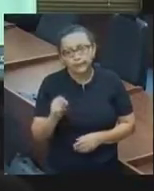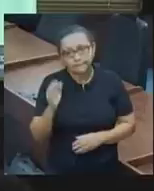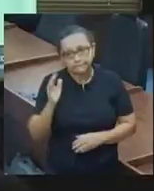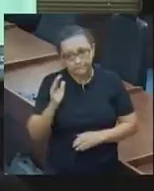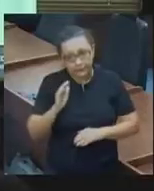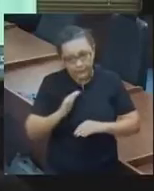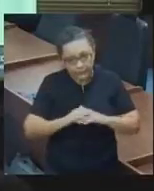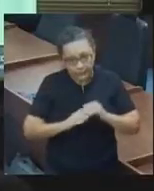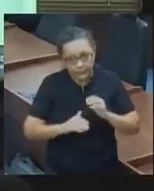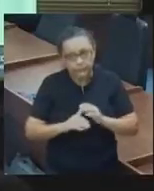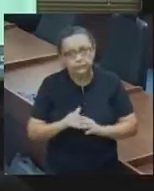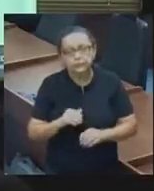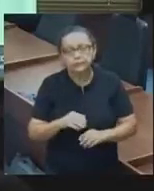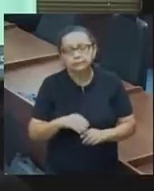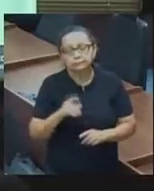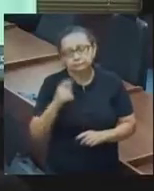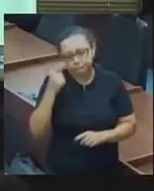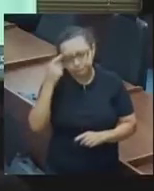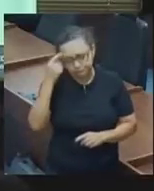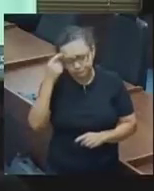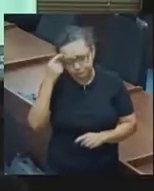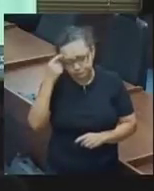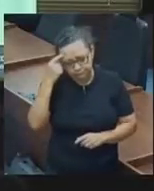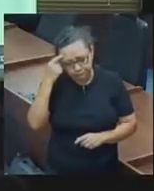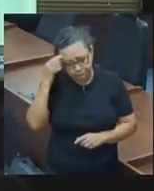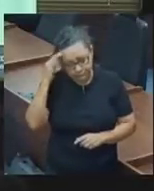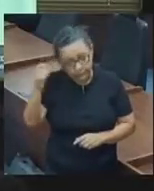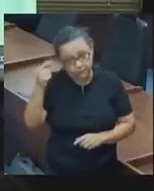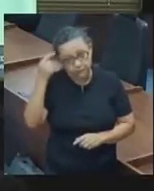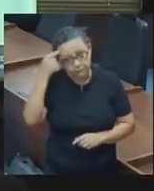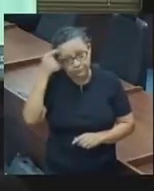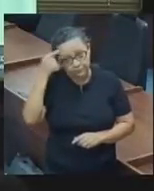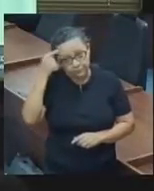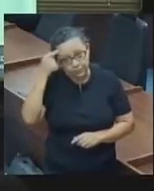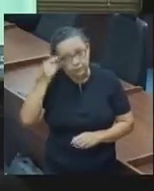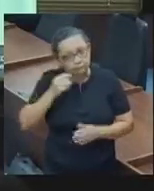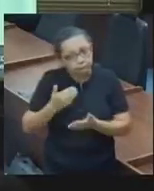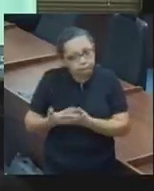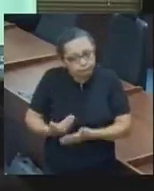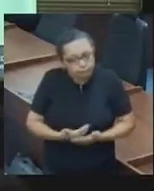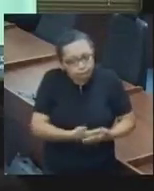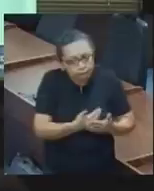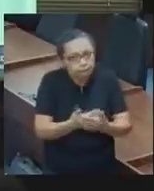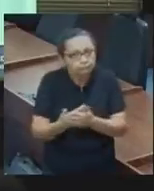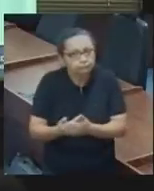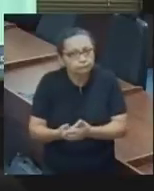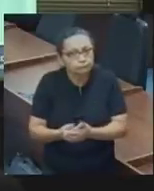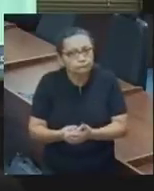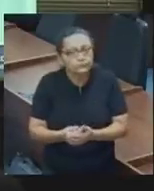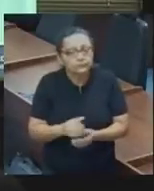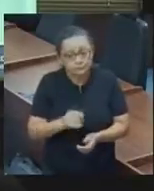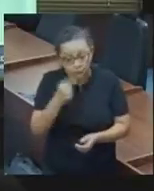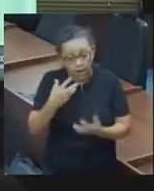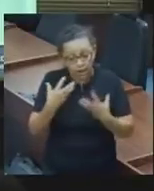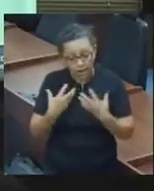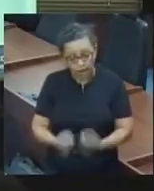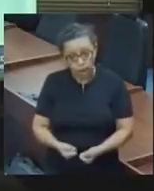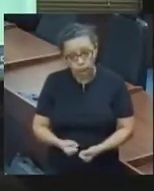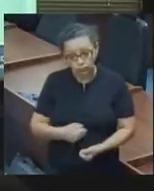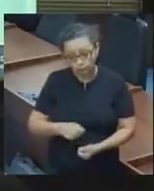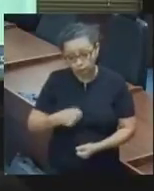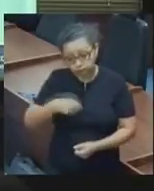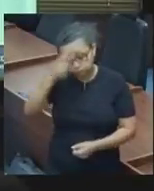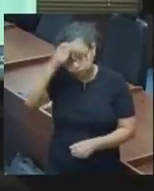não é é mas também culposa quer dizer que você assume a sua ignorância sobre o